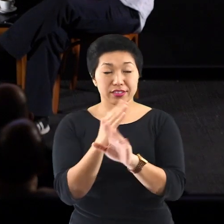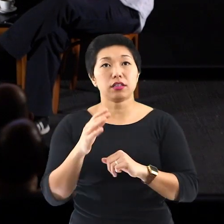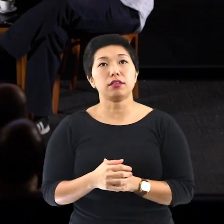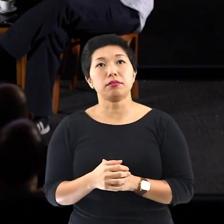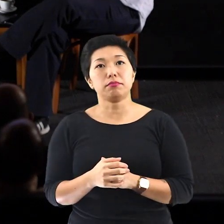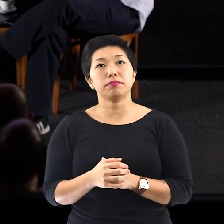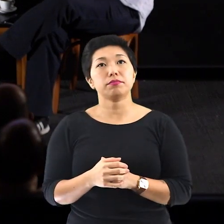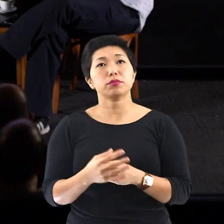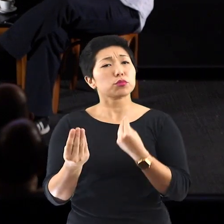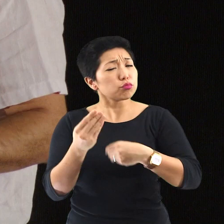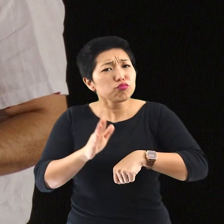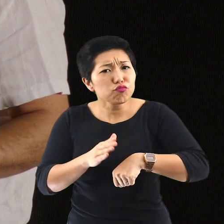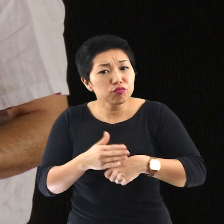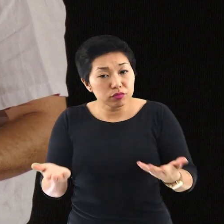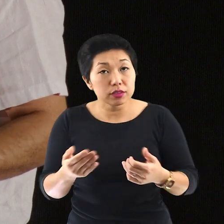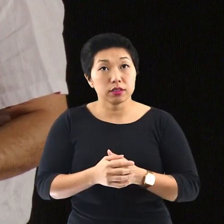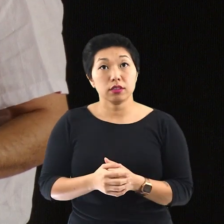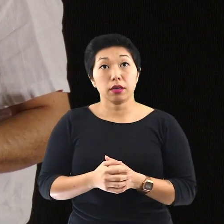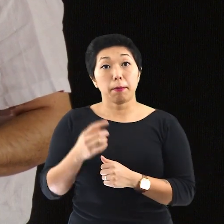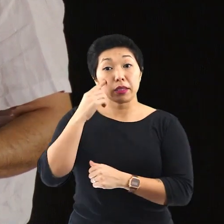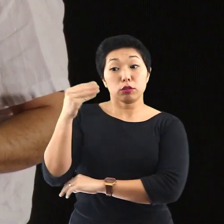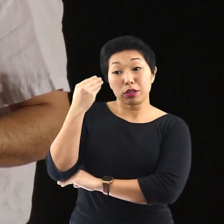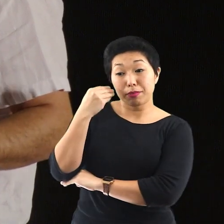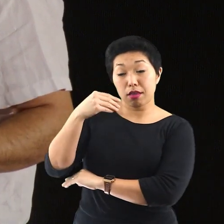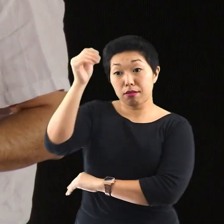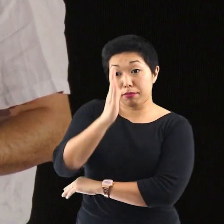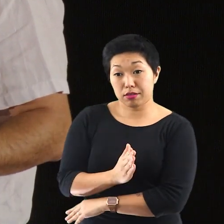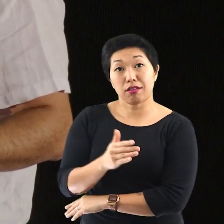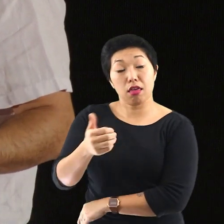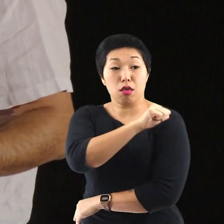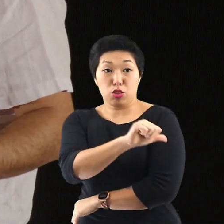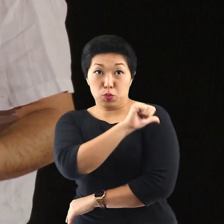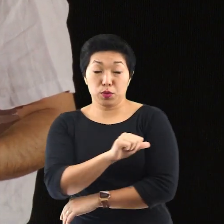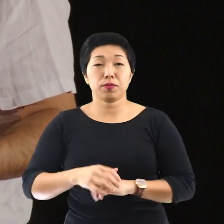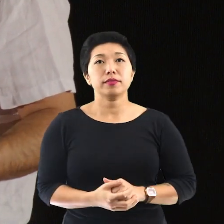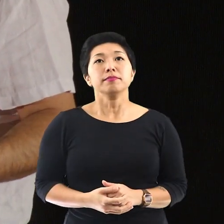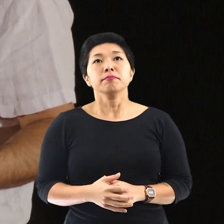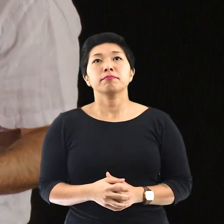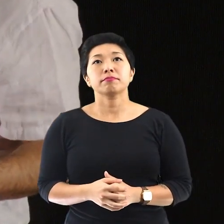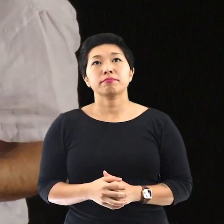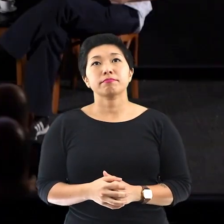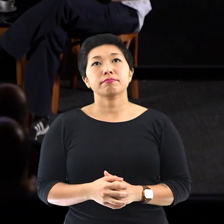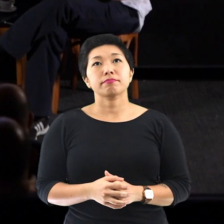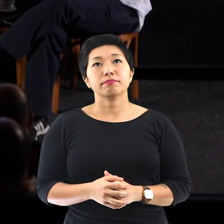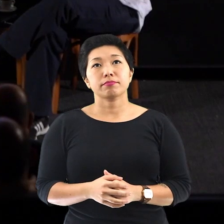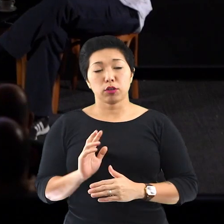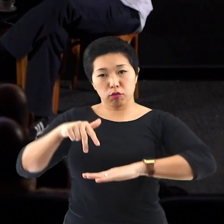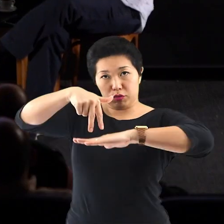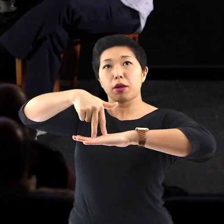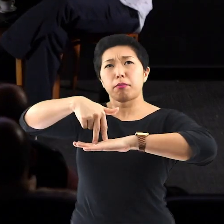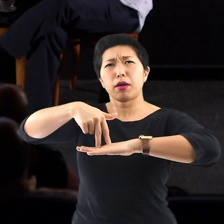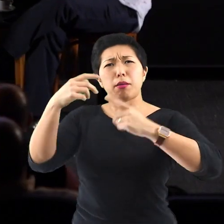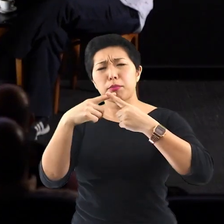numa cidade? Essa eu quero que o senhor puxe o gancho para a nossa experiência brasileira no Rio de Janeiro.